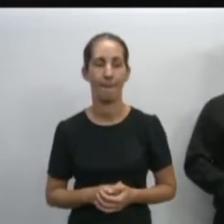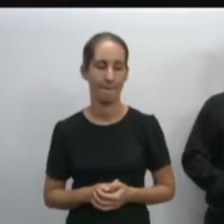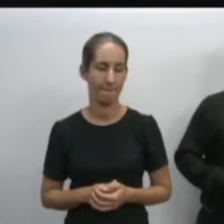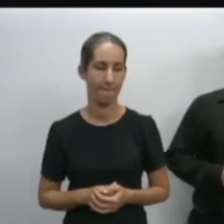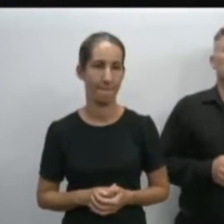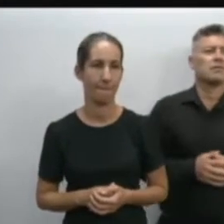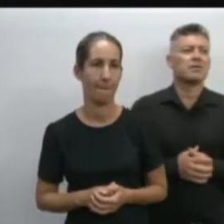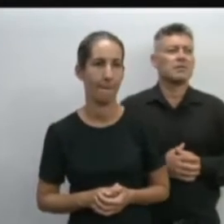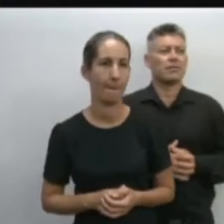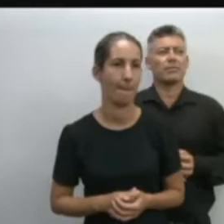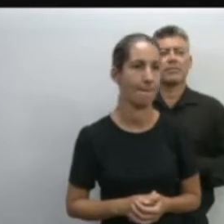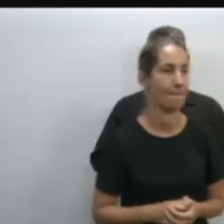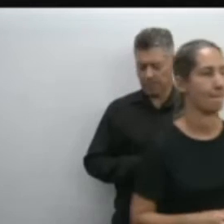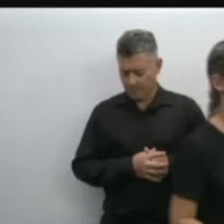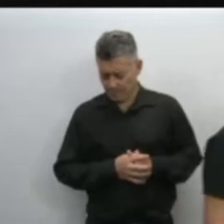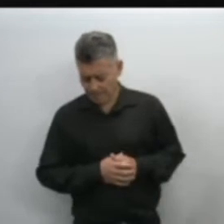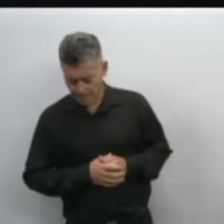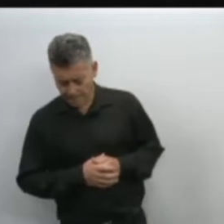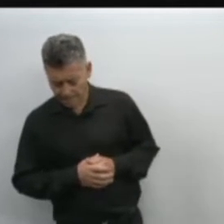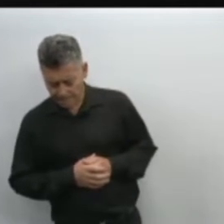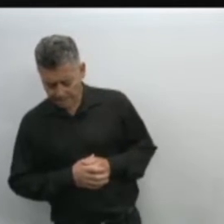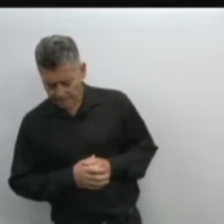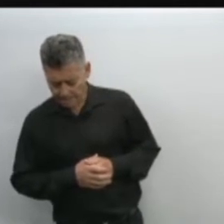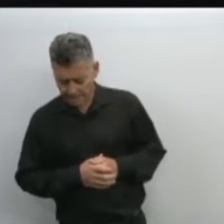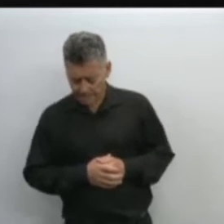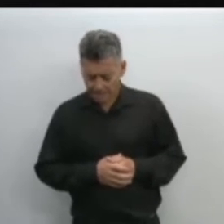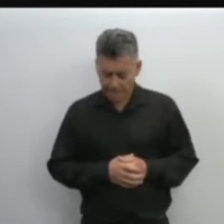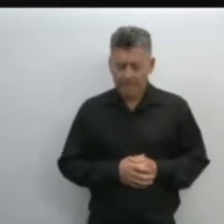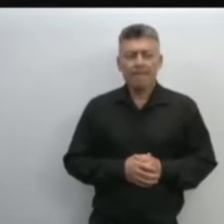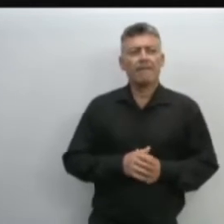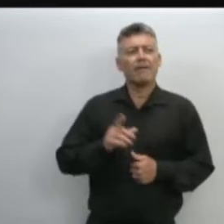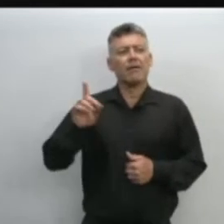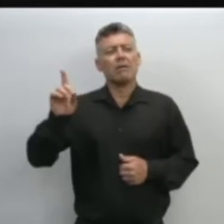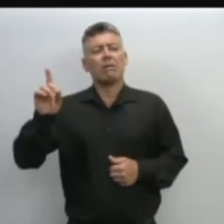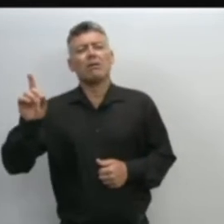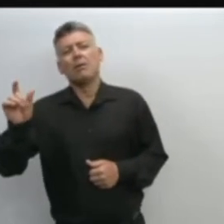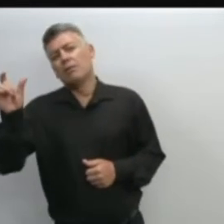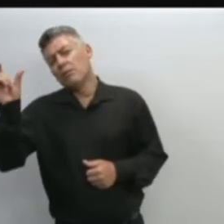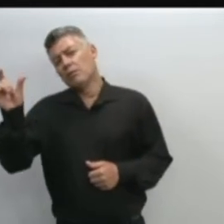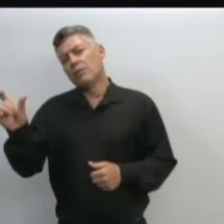sobreviveu à discriminação